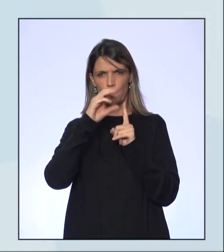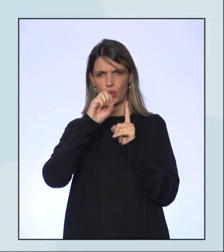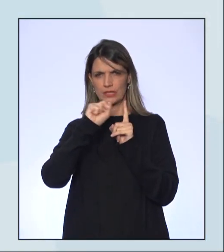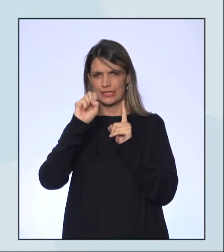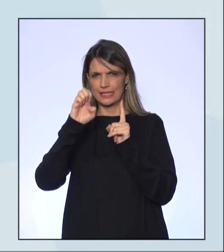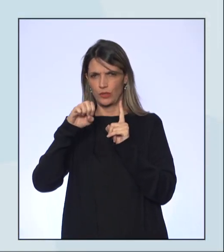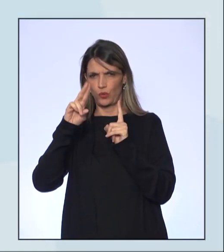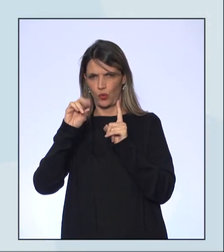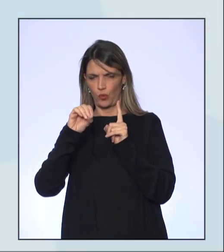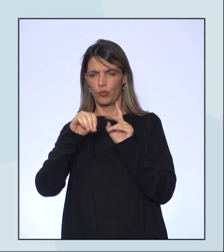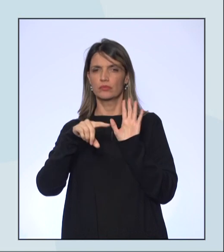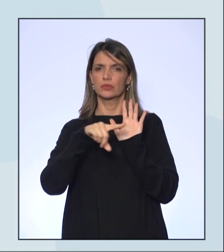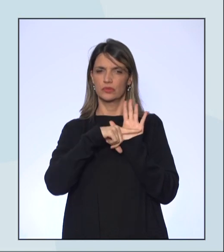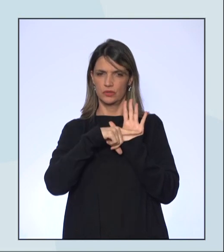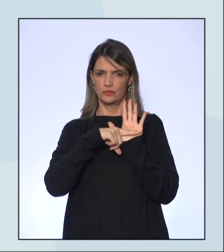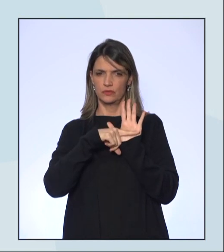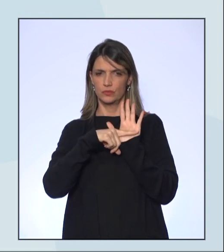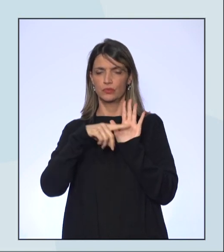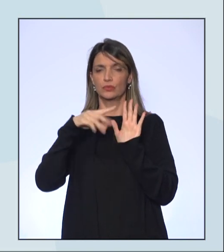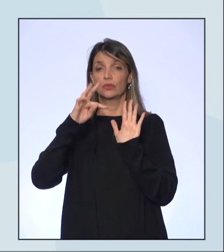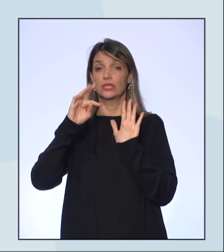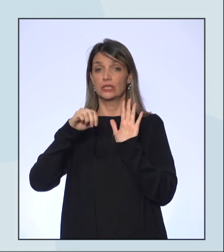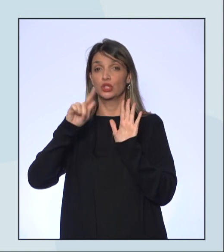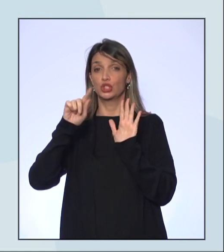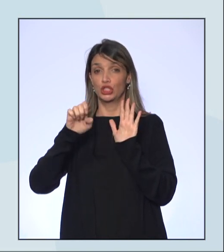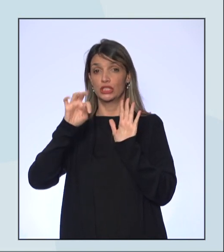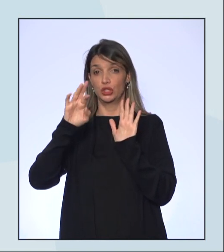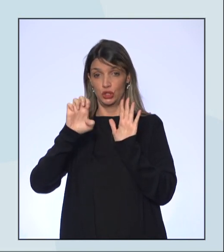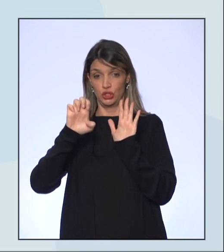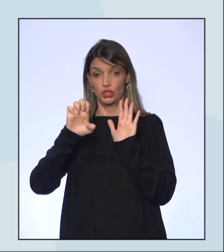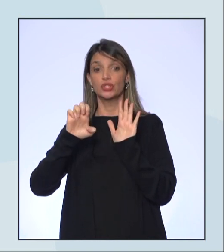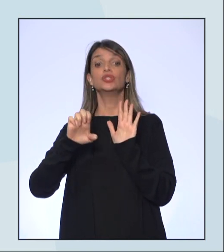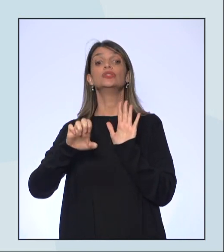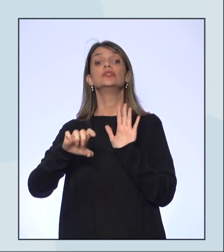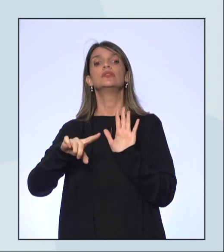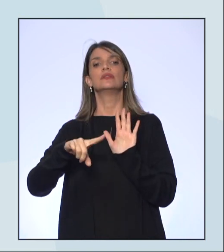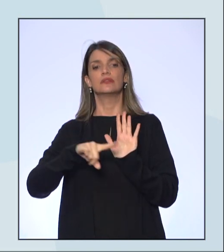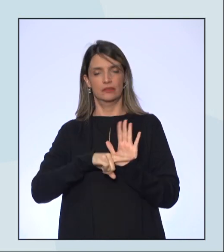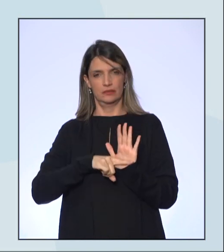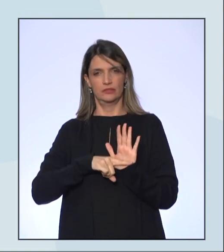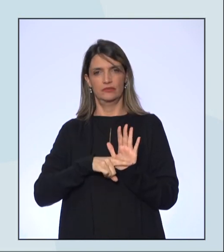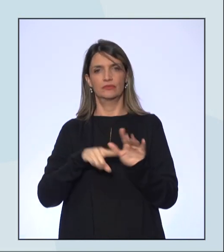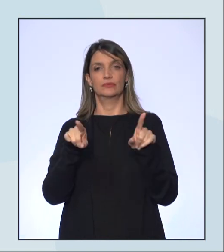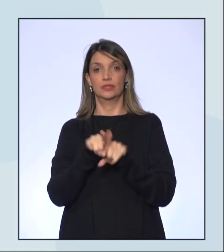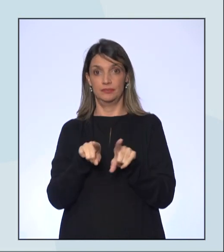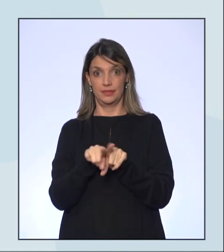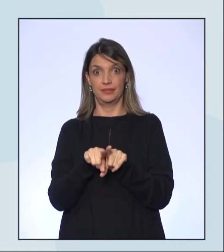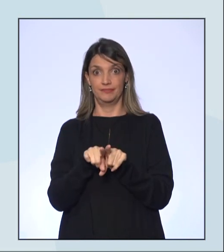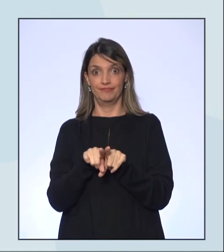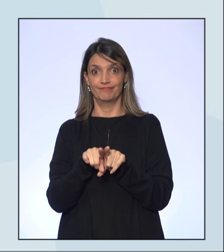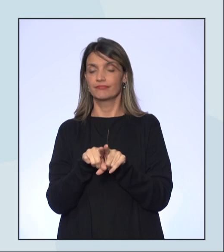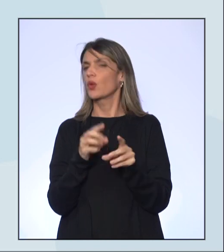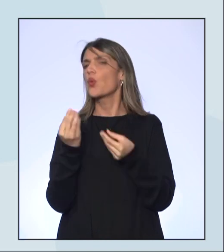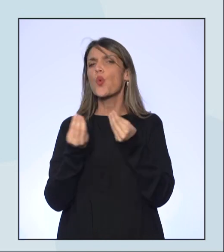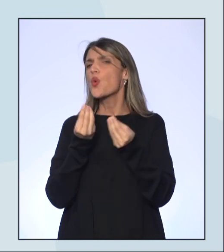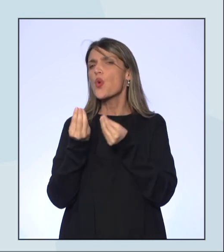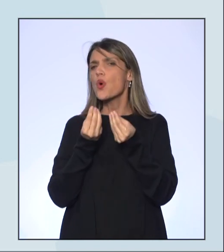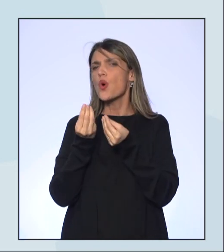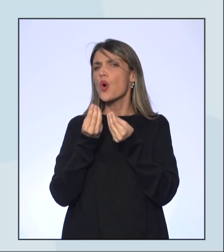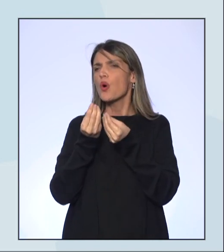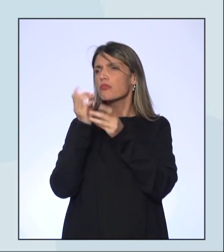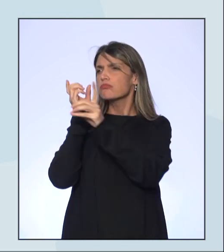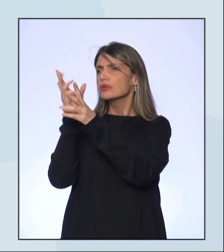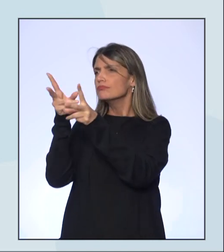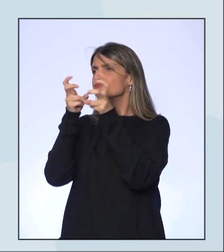cosseno de 260 é negativo e o à tangente de 350 ela é negativa como que eu posso